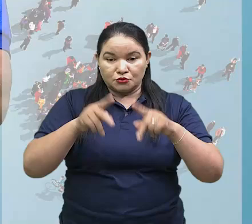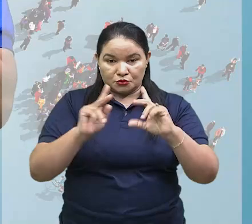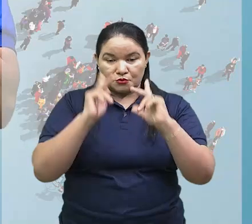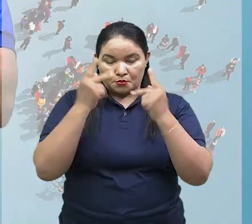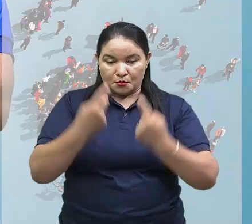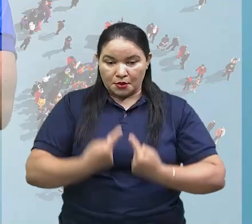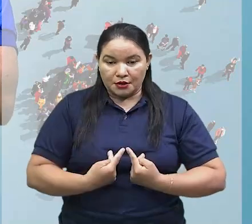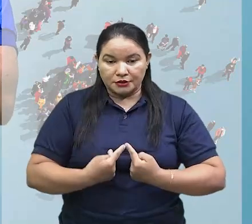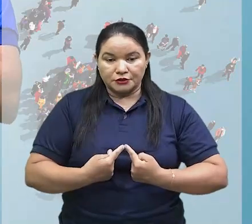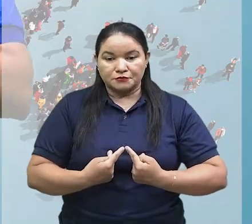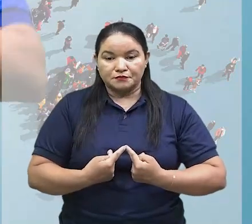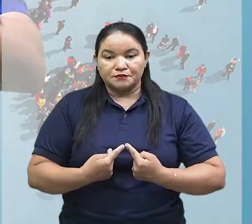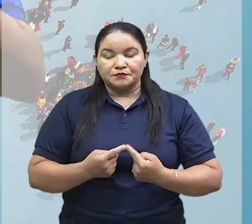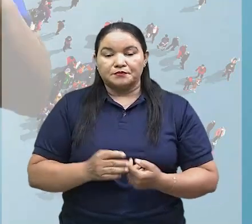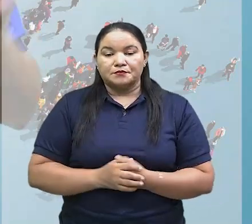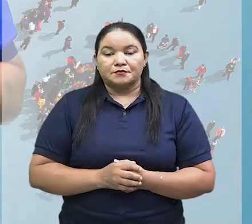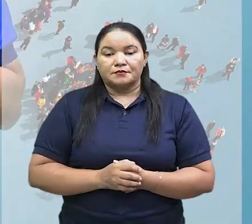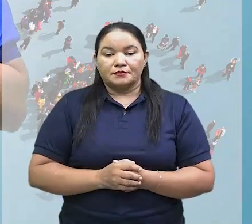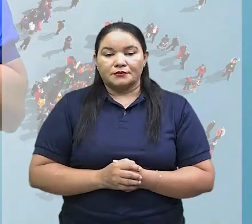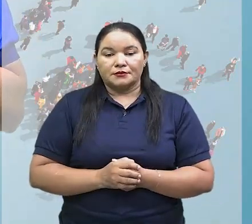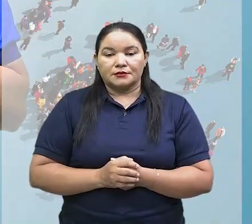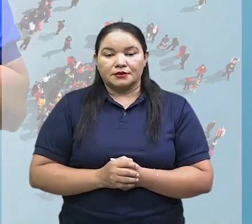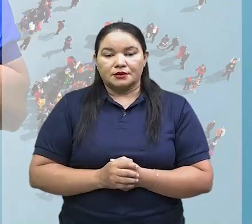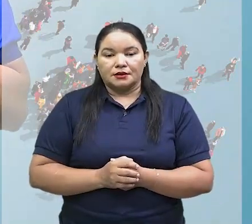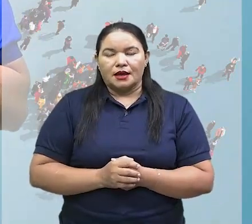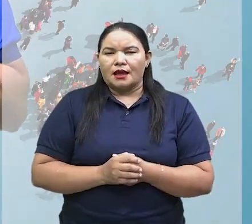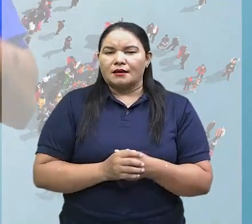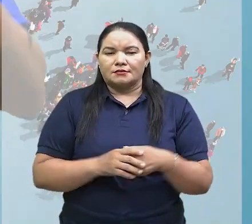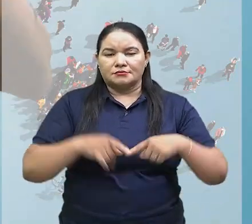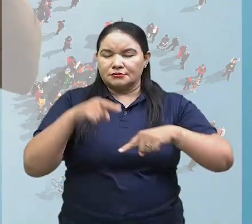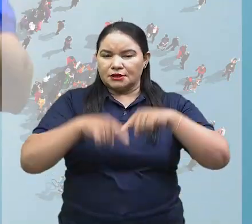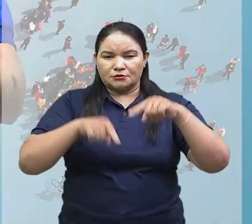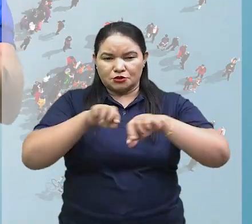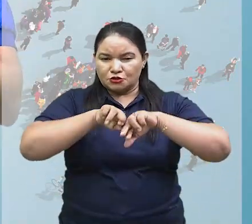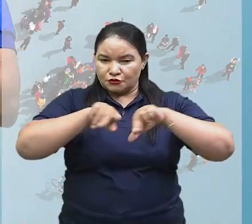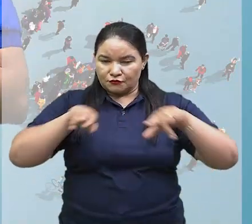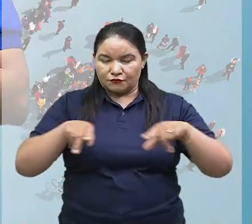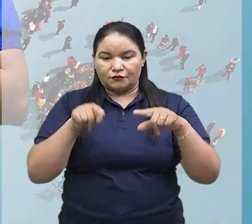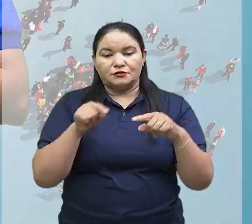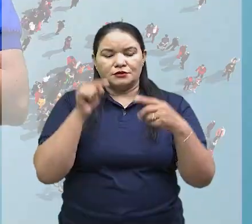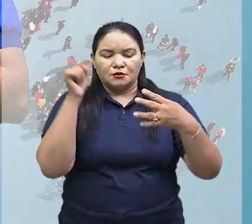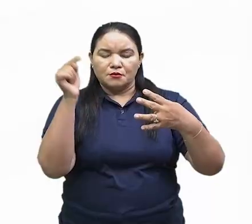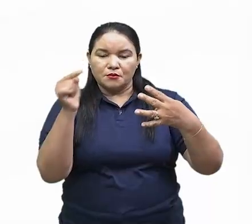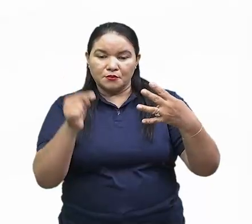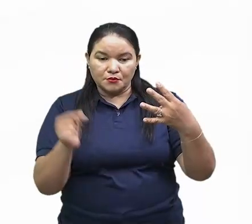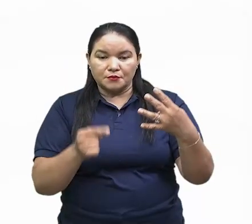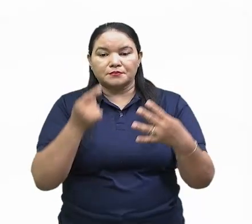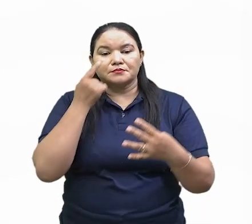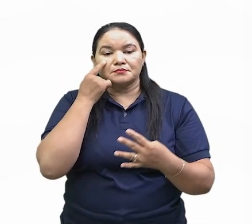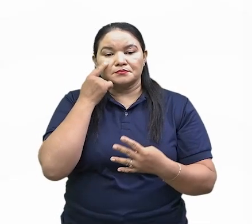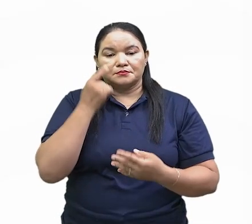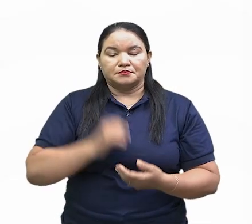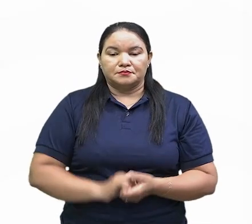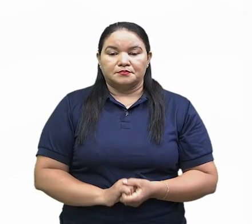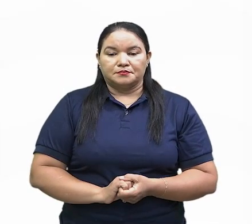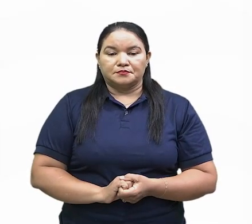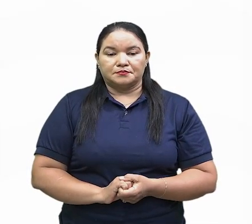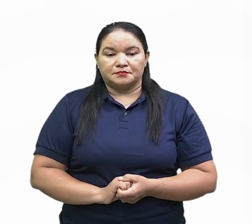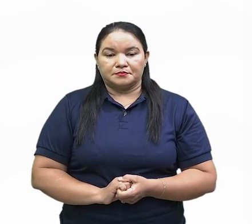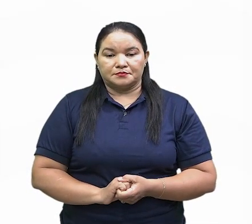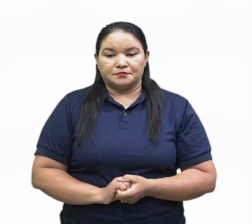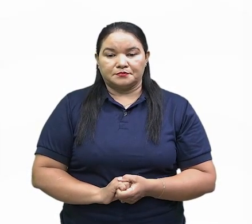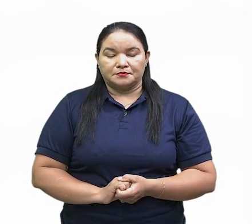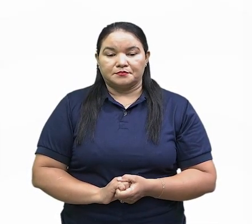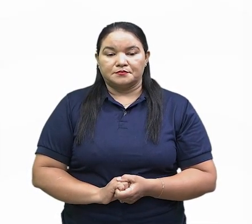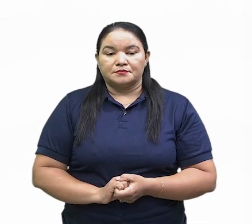populações humanas, né, vai estar abrangendo diversos elementos. E quais serão esses elementos? Vamos observar aí que esses